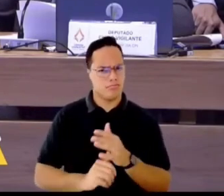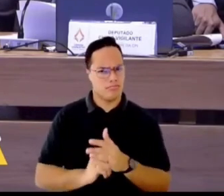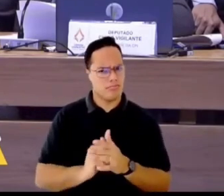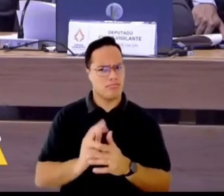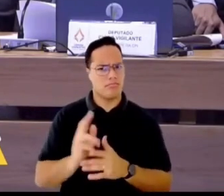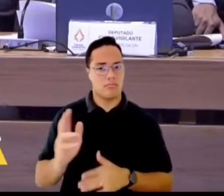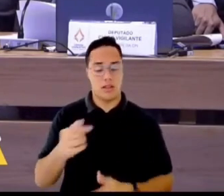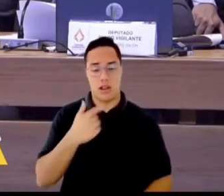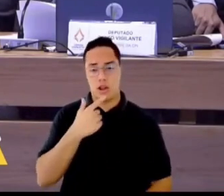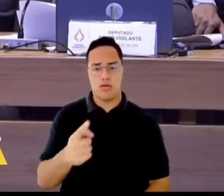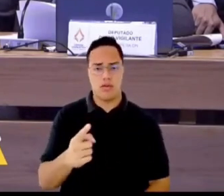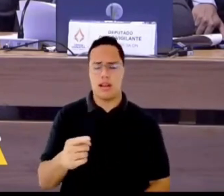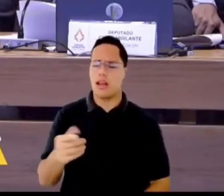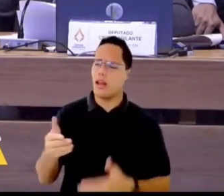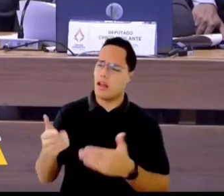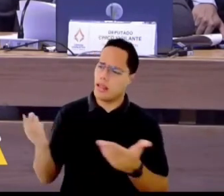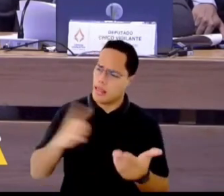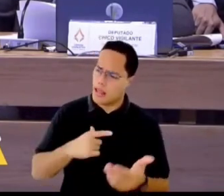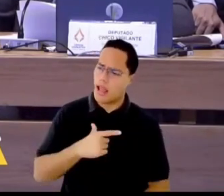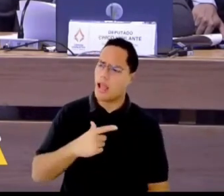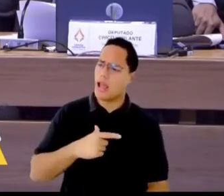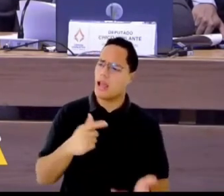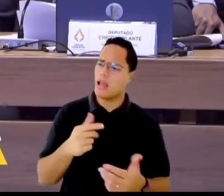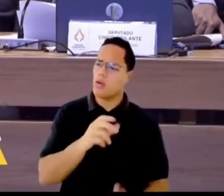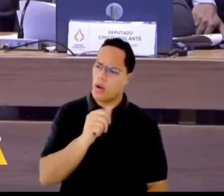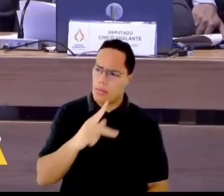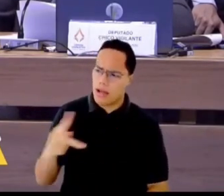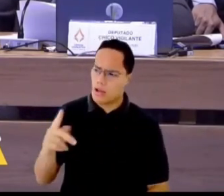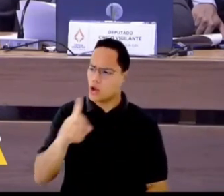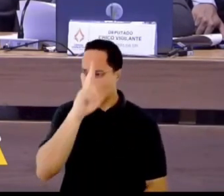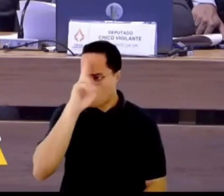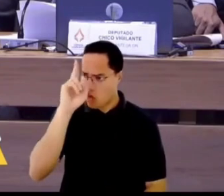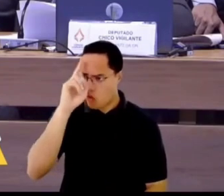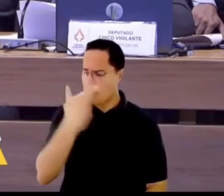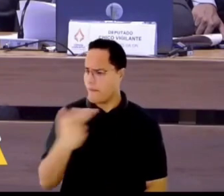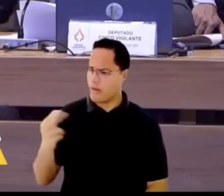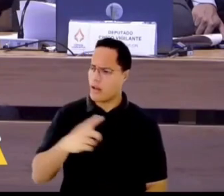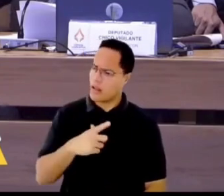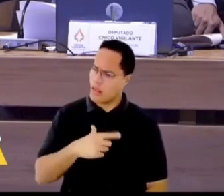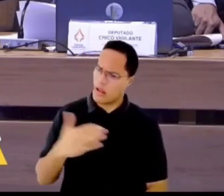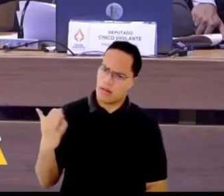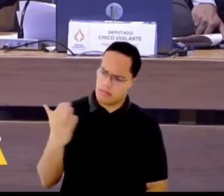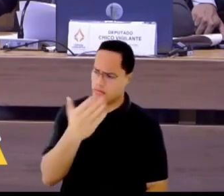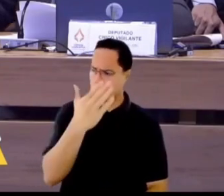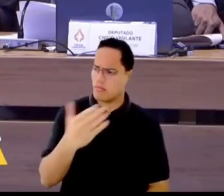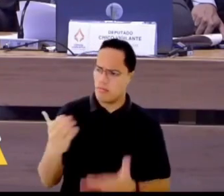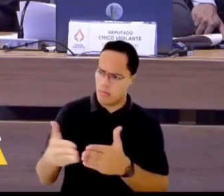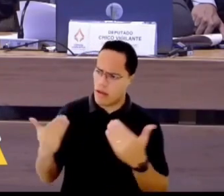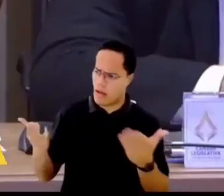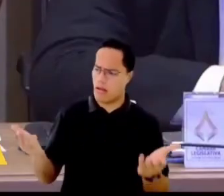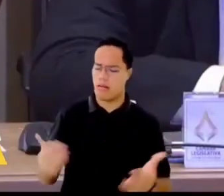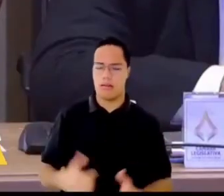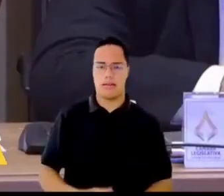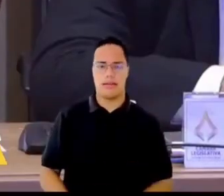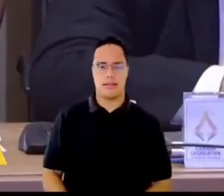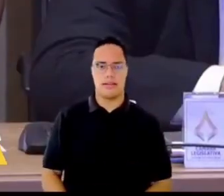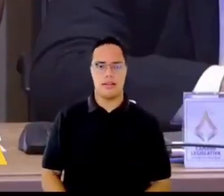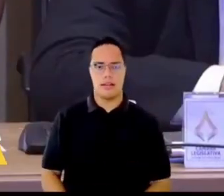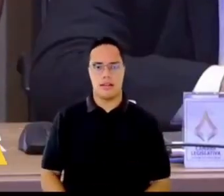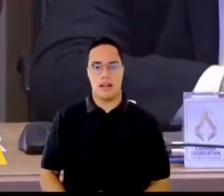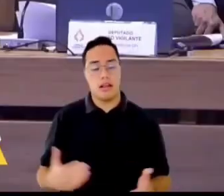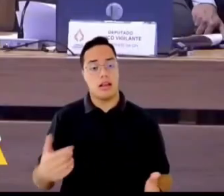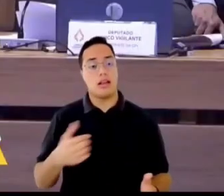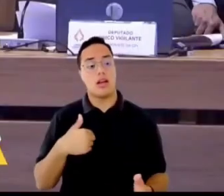procurasse um aplicativo. E acabei decidindo levá-lo ao aeroporto, depois que a pessoa... O senhor tinha vindo do aeroporto, chegou em